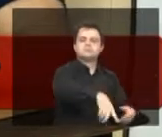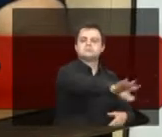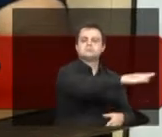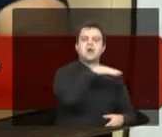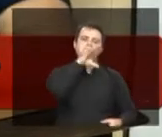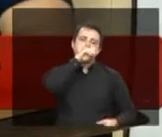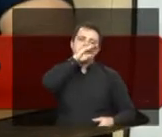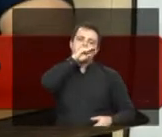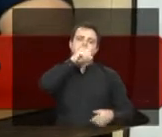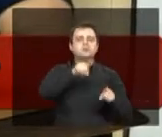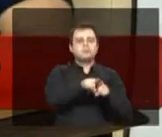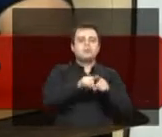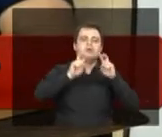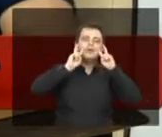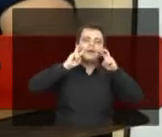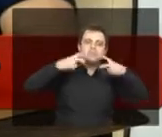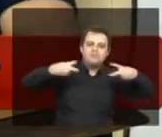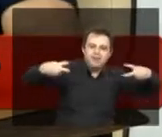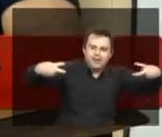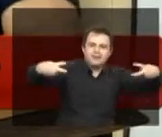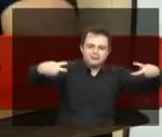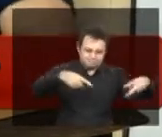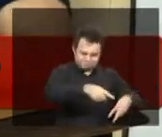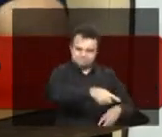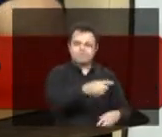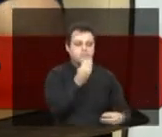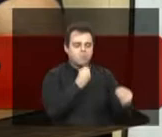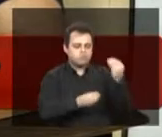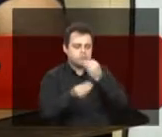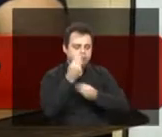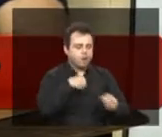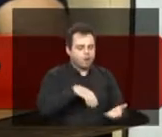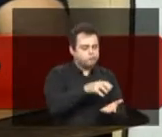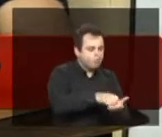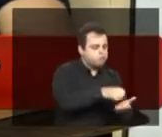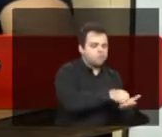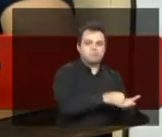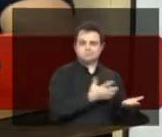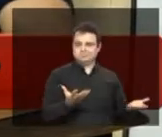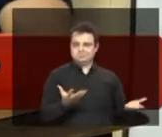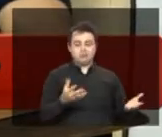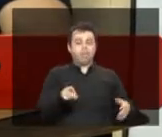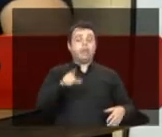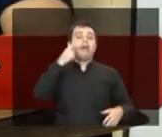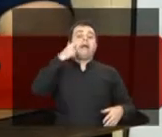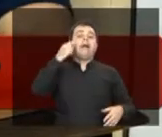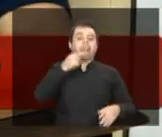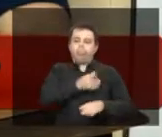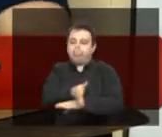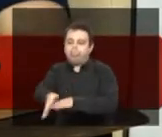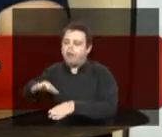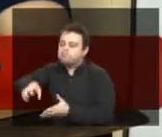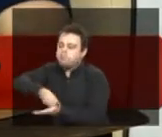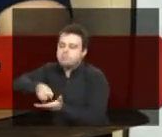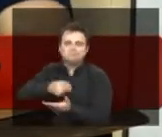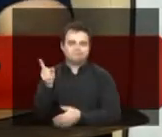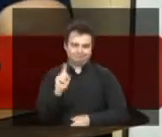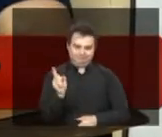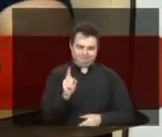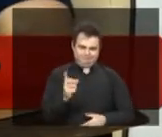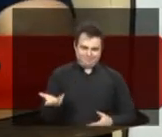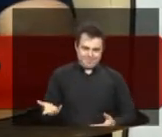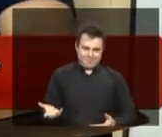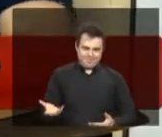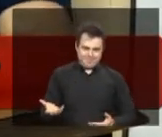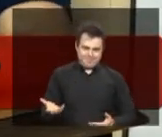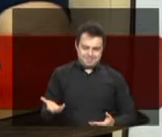também ali para as capivaras, né? Para que não tivesse essa invasão dentro do espaço dos gatinhos ali. Uma